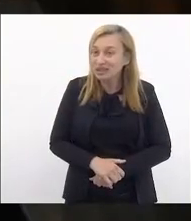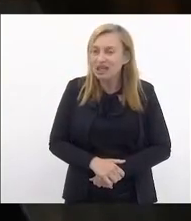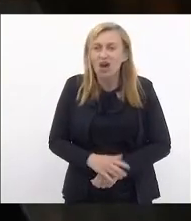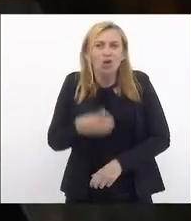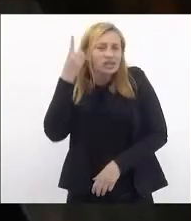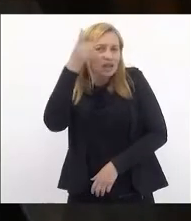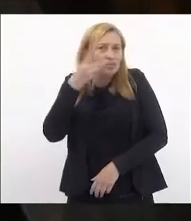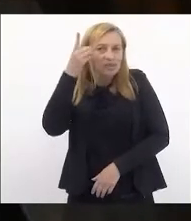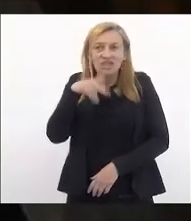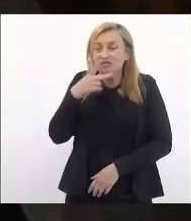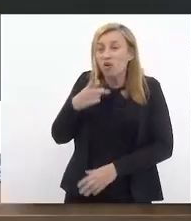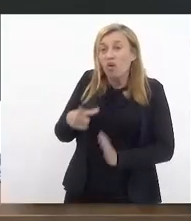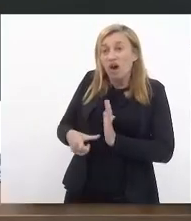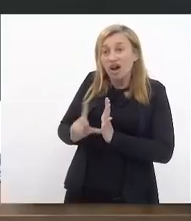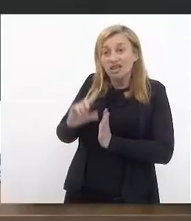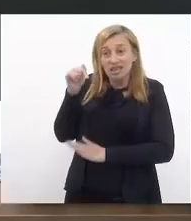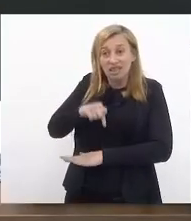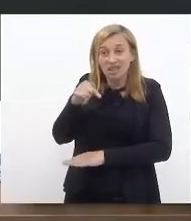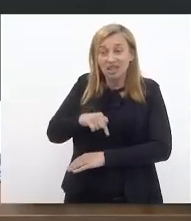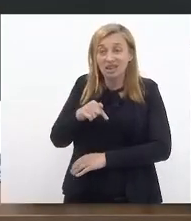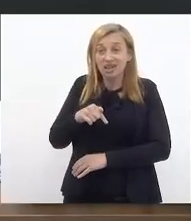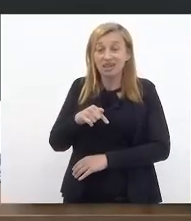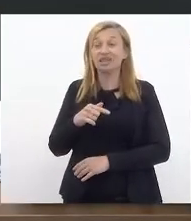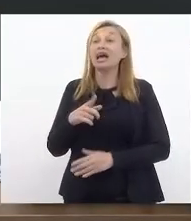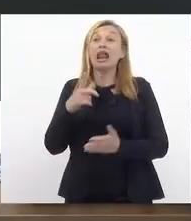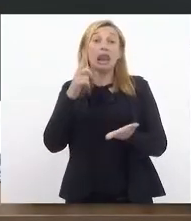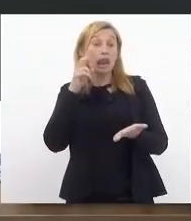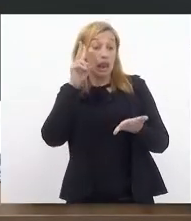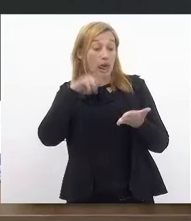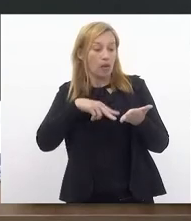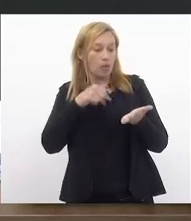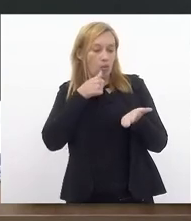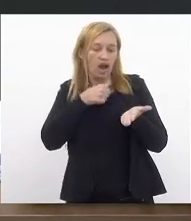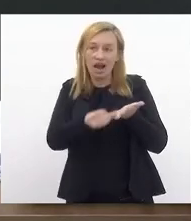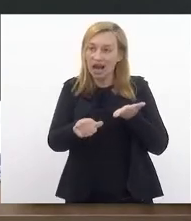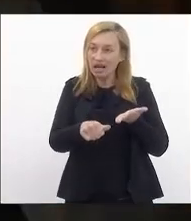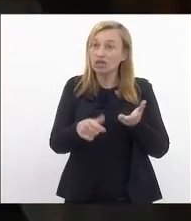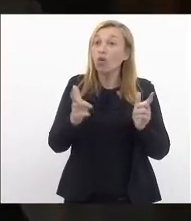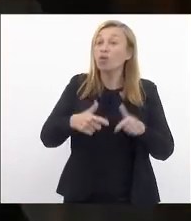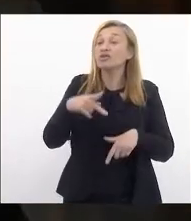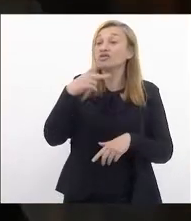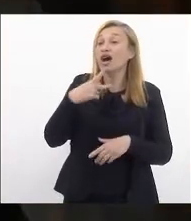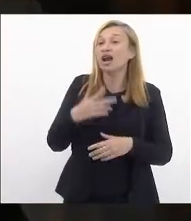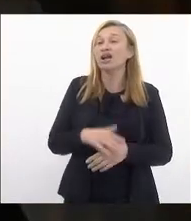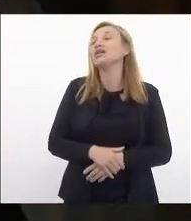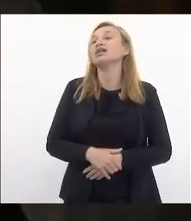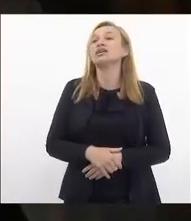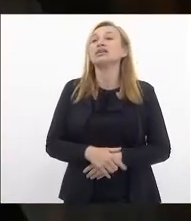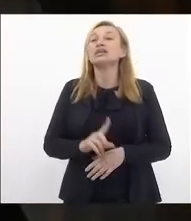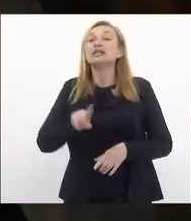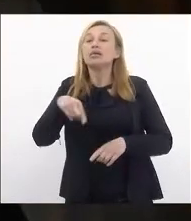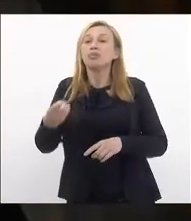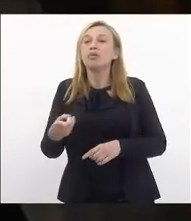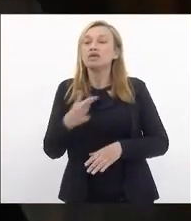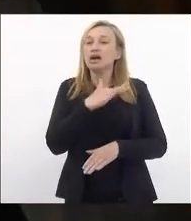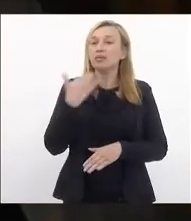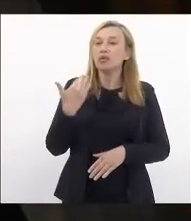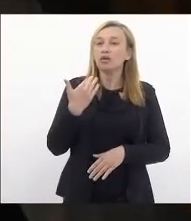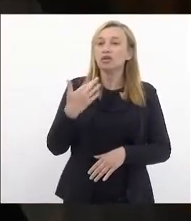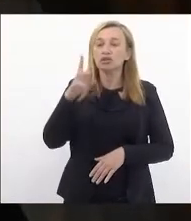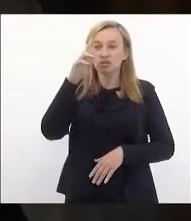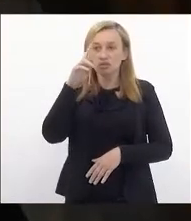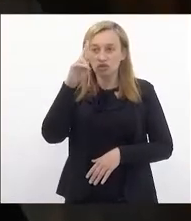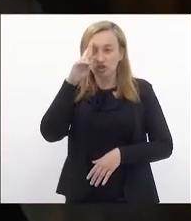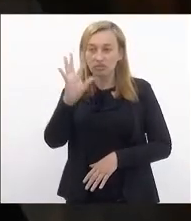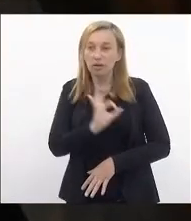deputada que me intercedeu aqui leu uma carta onde ela diz que após a morte do sargento Leandro